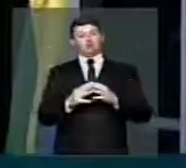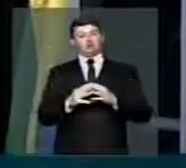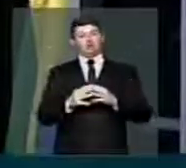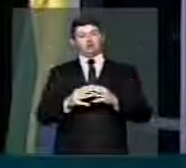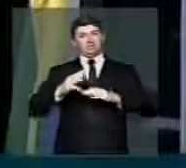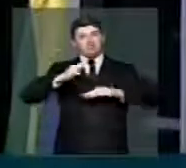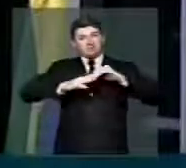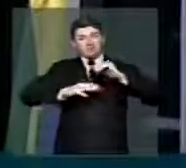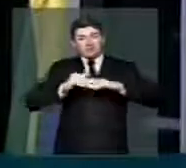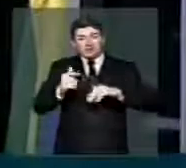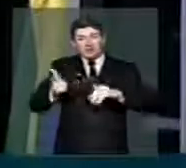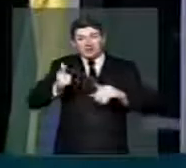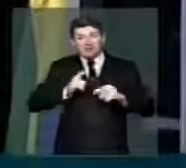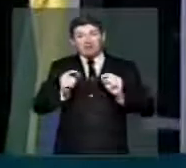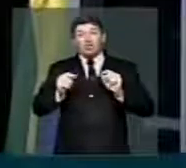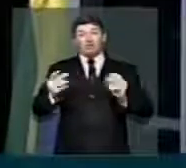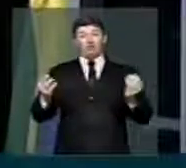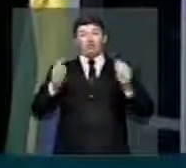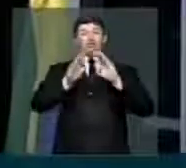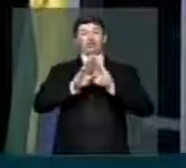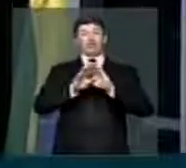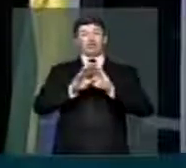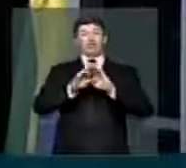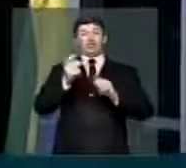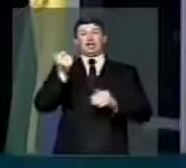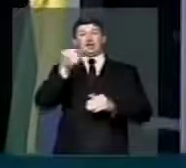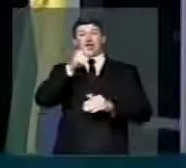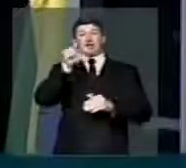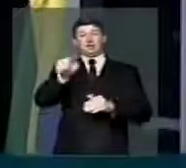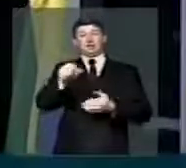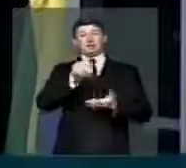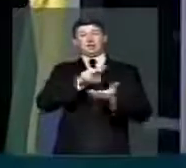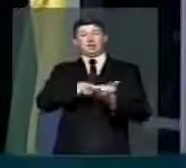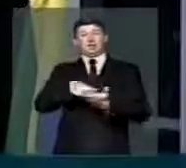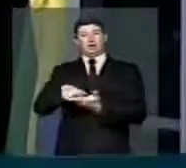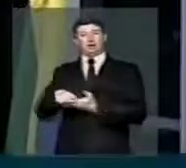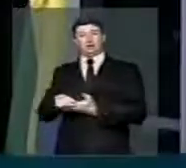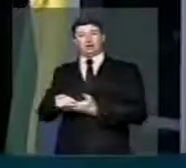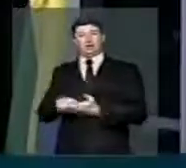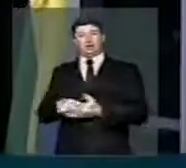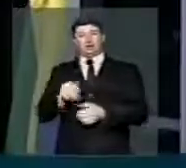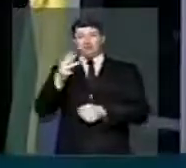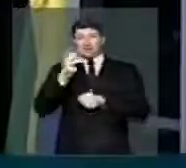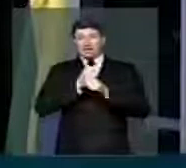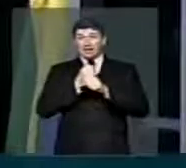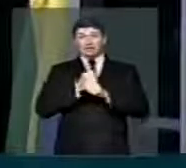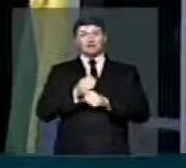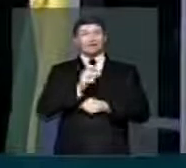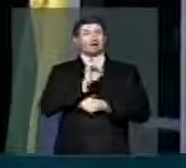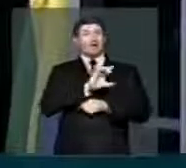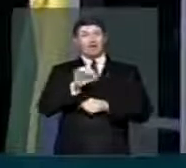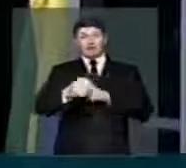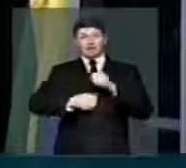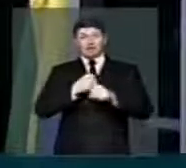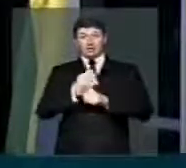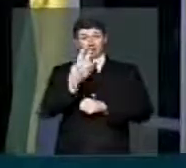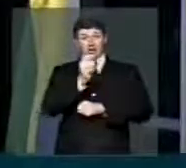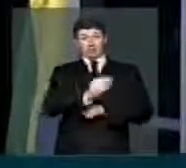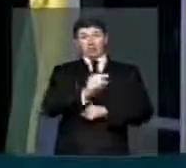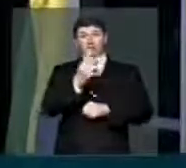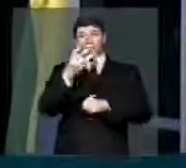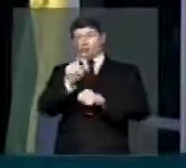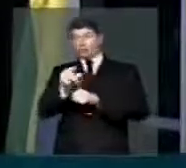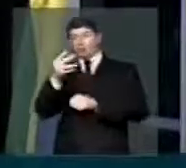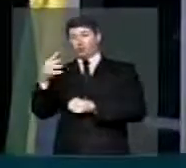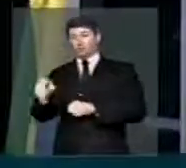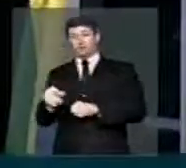a competência de fechar 12 mil leitos. E é em 3 anos. É 4 mil leitos por ano. É 12